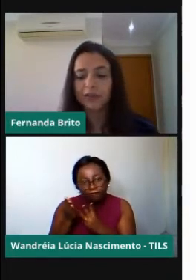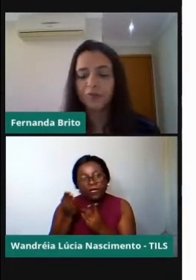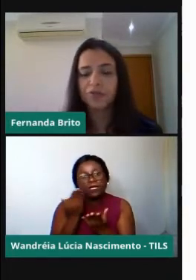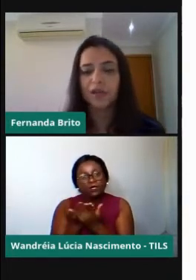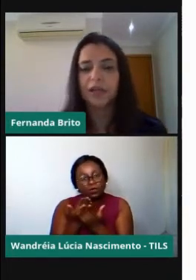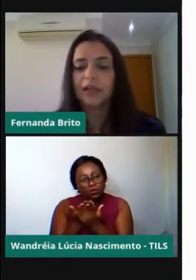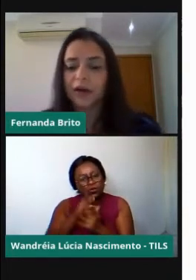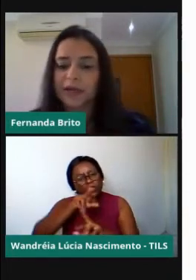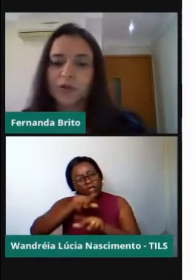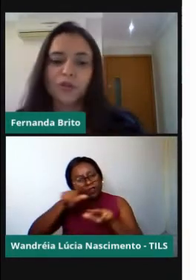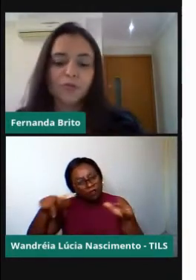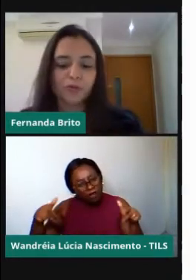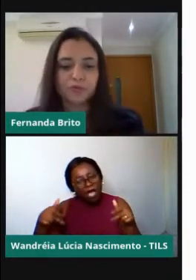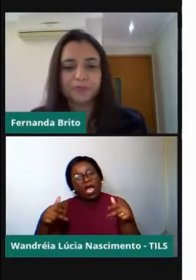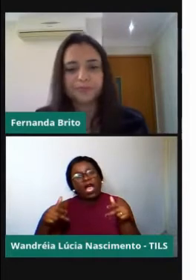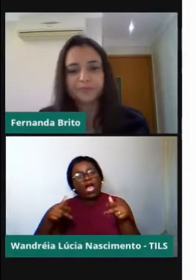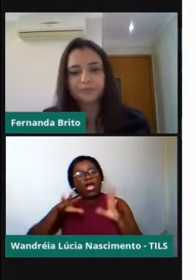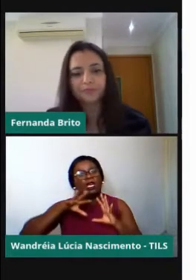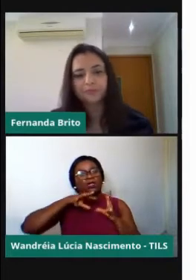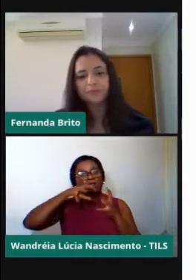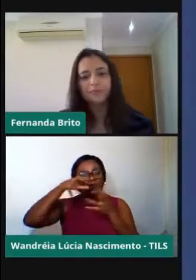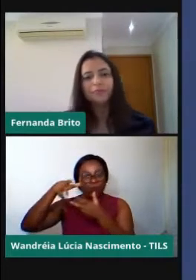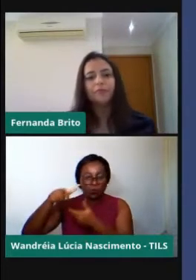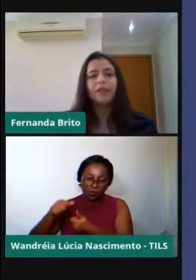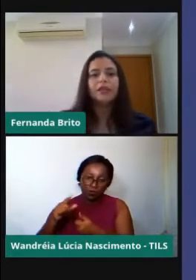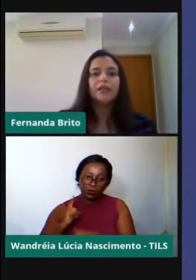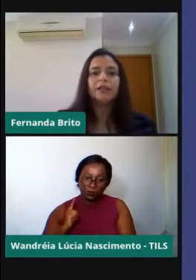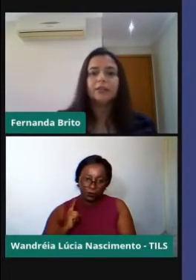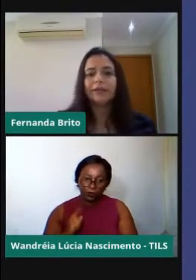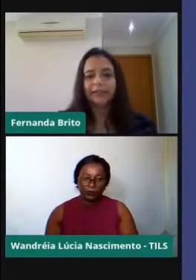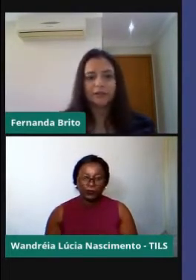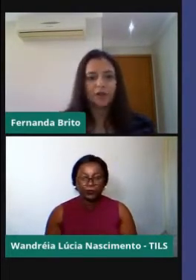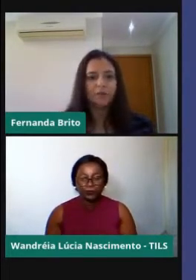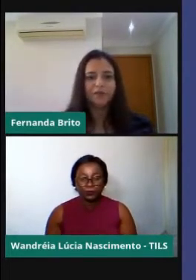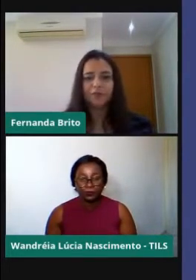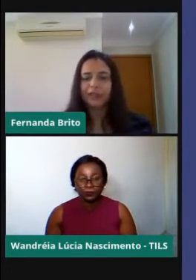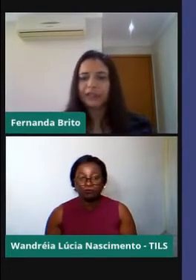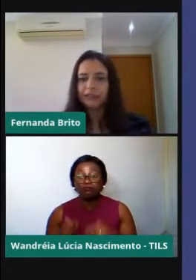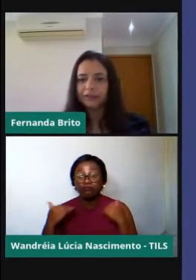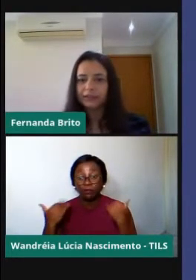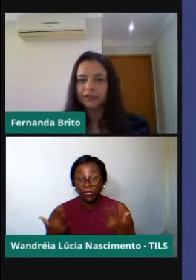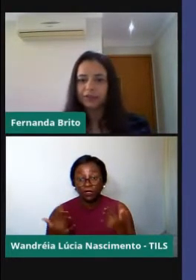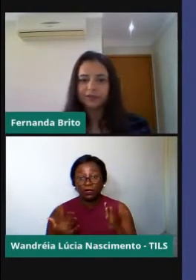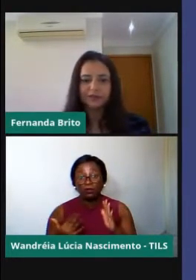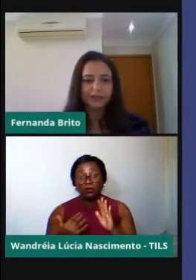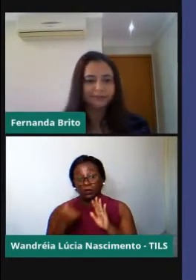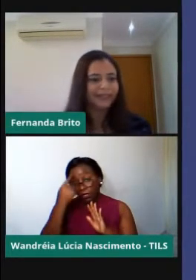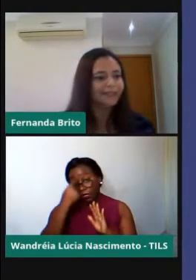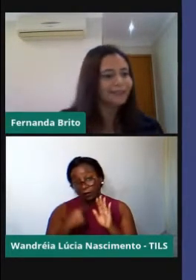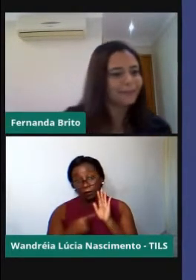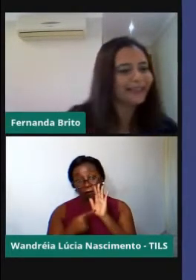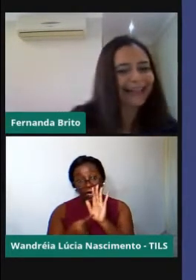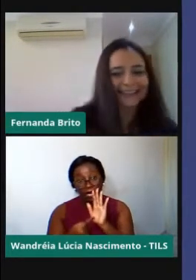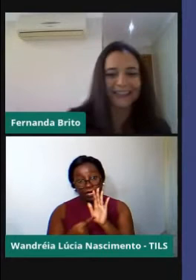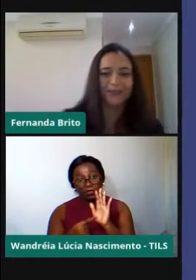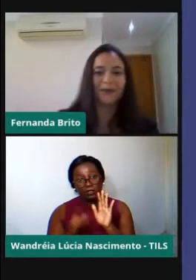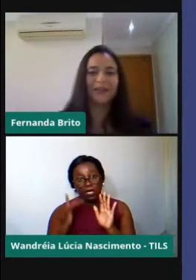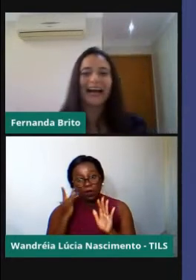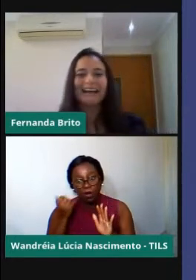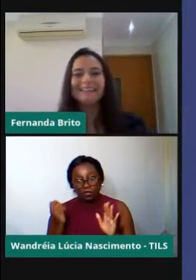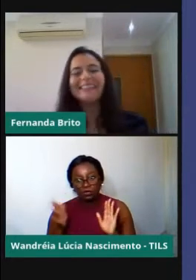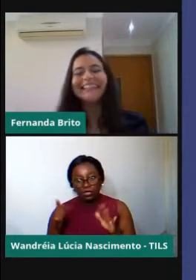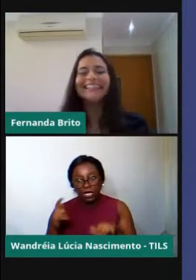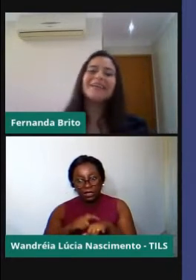ensaios clínicos ao redor do mundo. Então, aqui é só uma figurinha, né, eu já devo estar bem apertada aqui